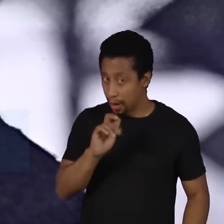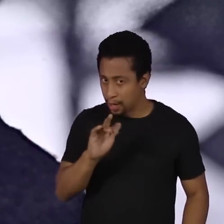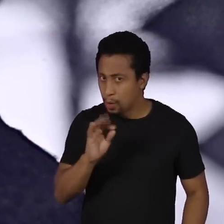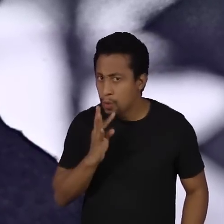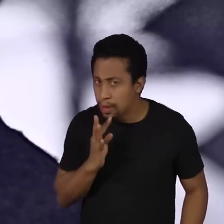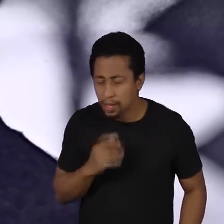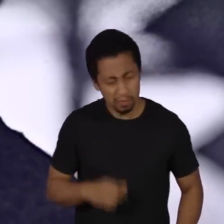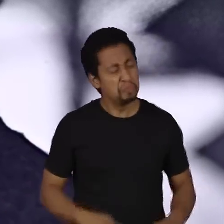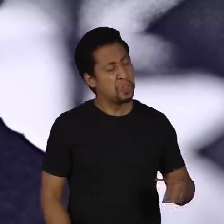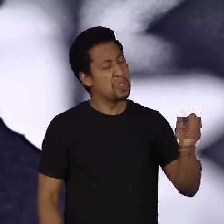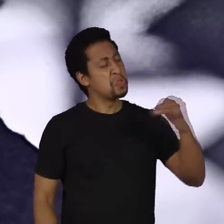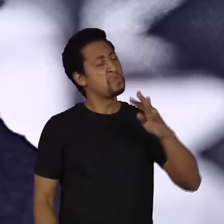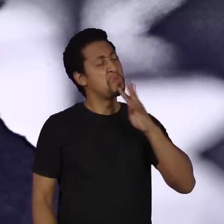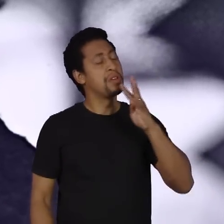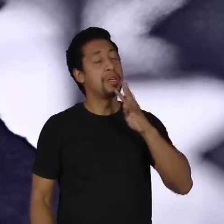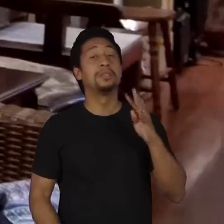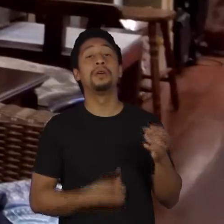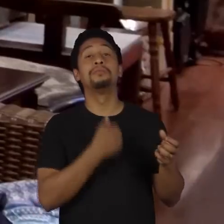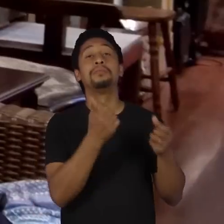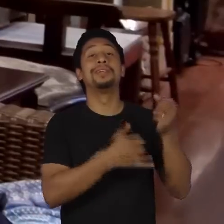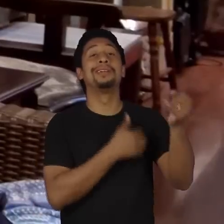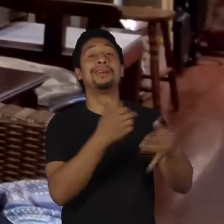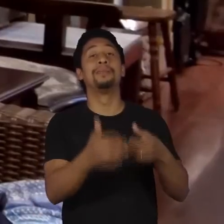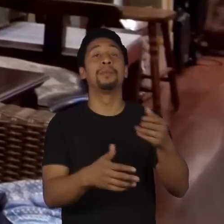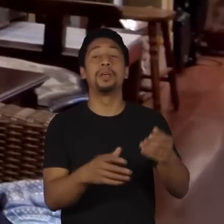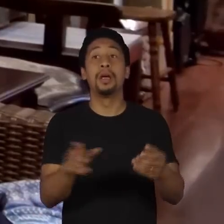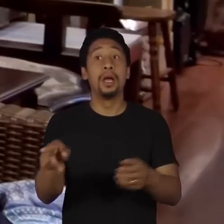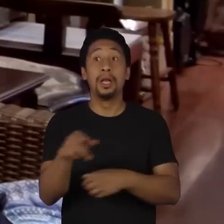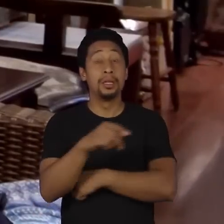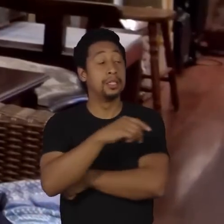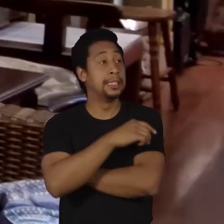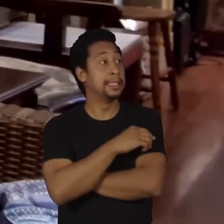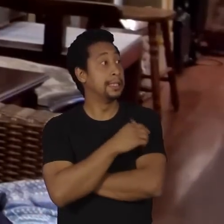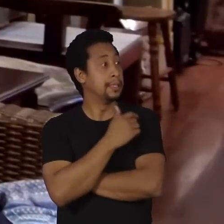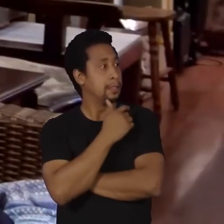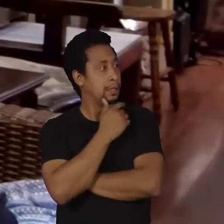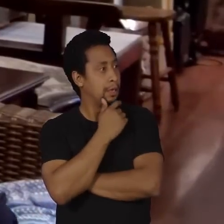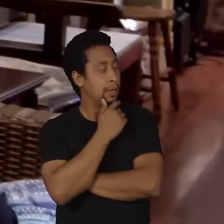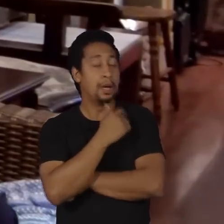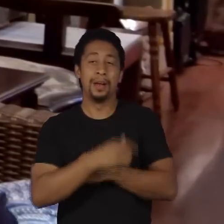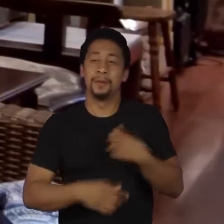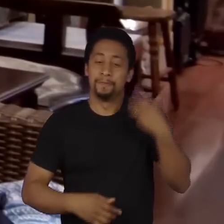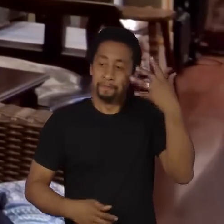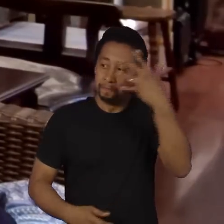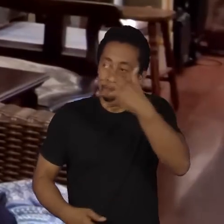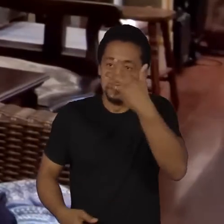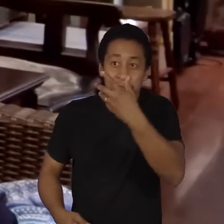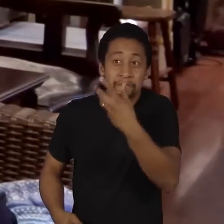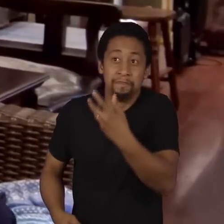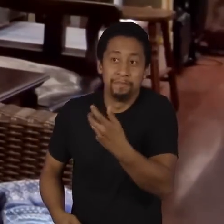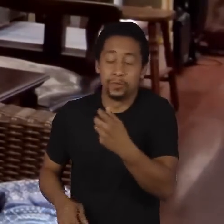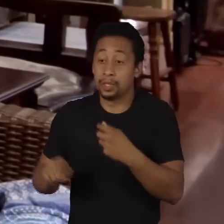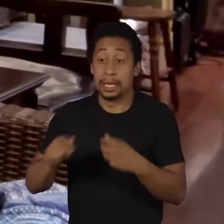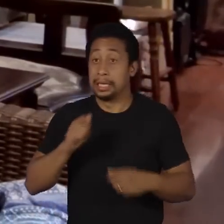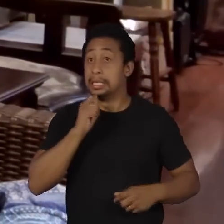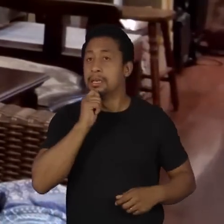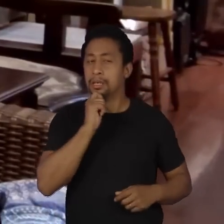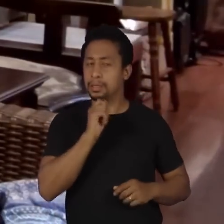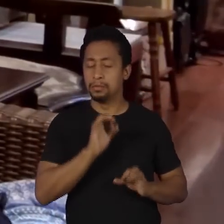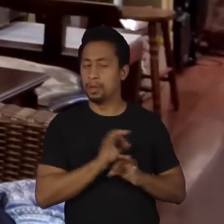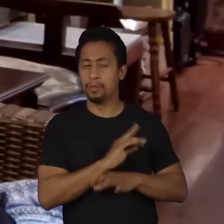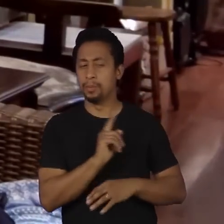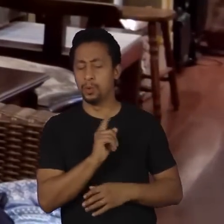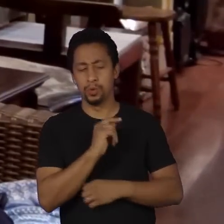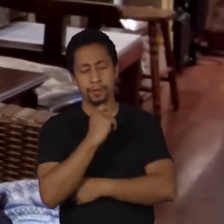quando eu falei algumas poesias que eu sabia, ela ficou... Aí eu já estava apaixonado. Mas ela ainda não estava totalmente